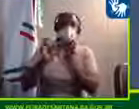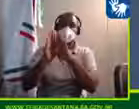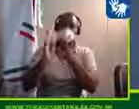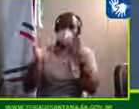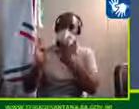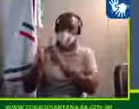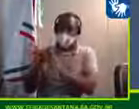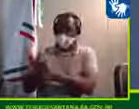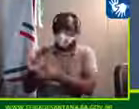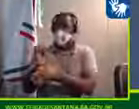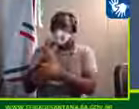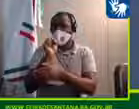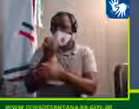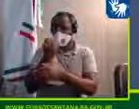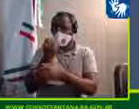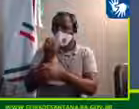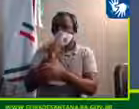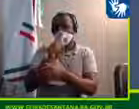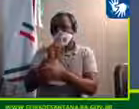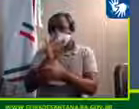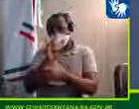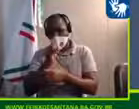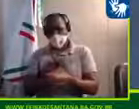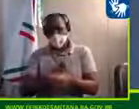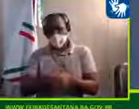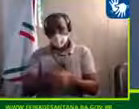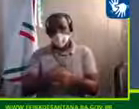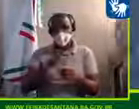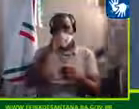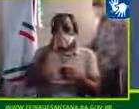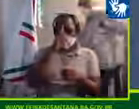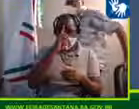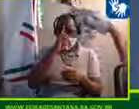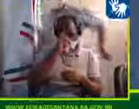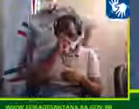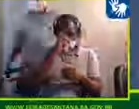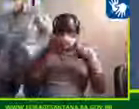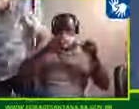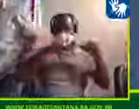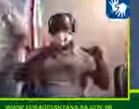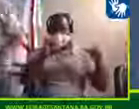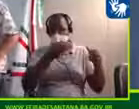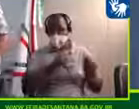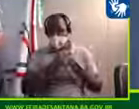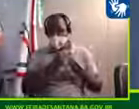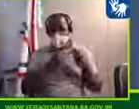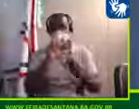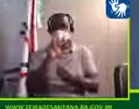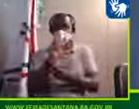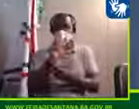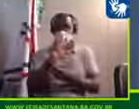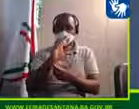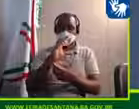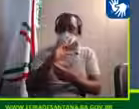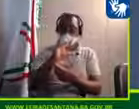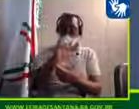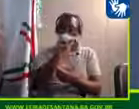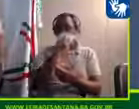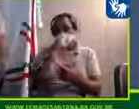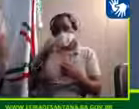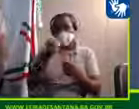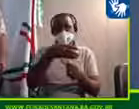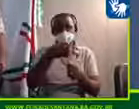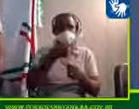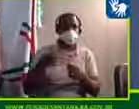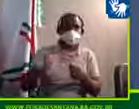mais 8 leitos, de 10 para 18, no nosso hospital de campanha, e o hospital Clériston Andrade abriu mais 40 leitos.